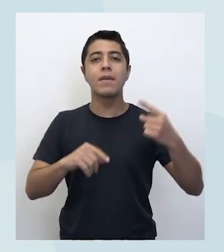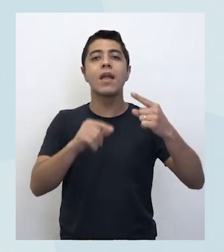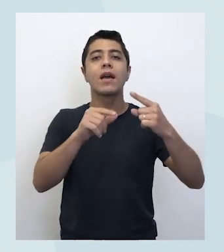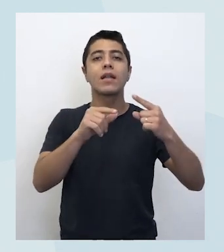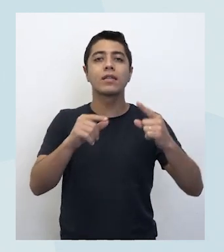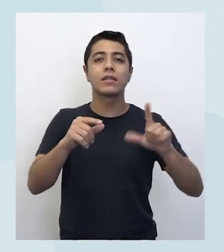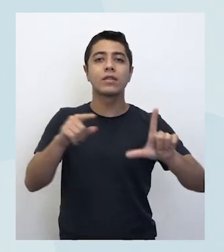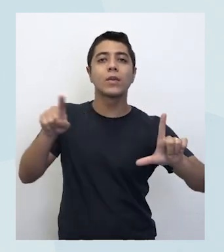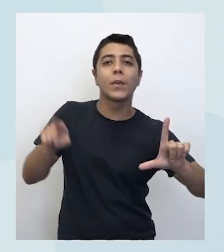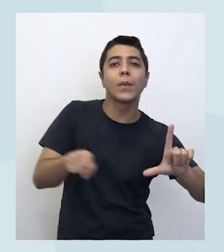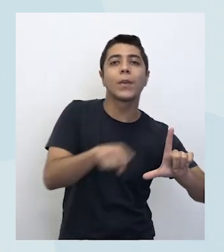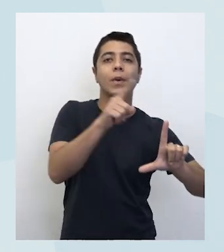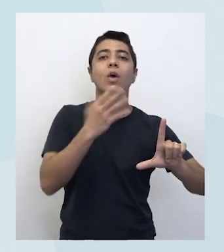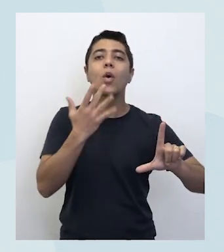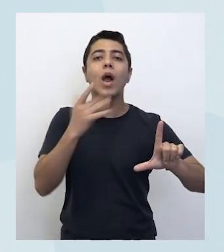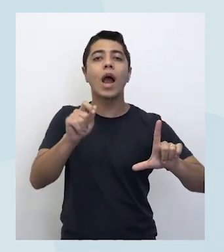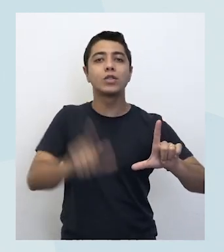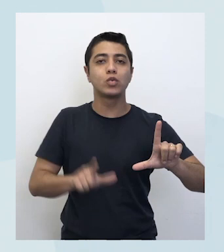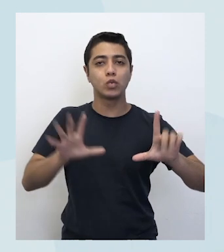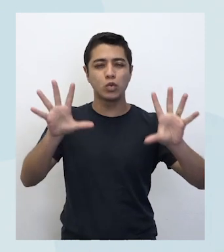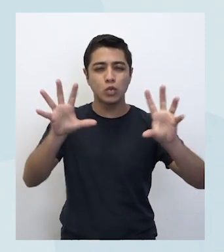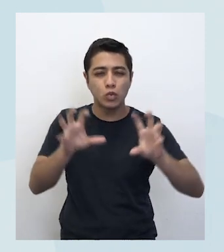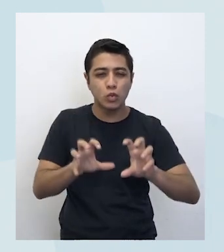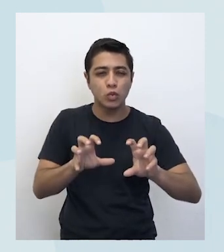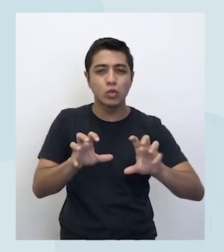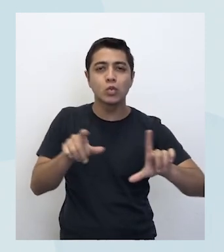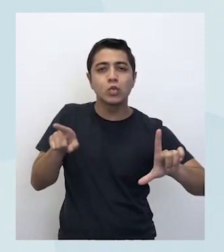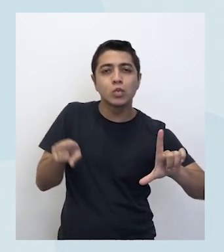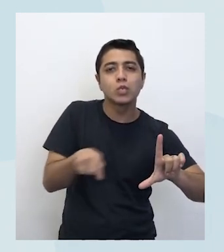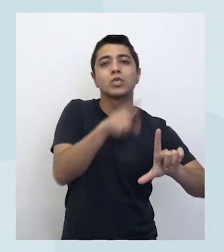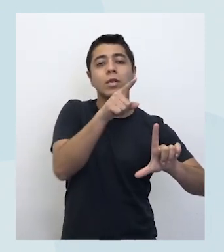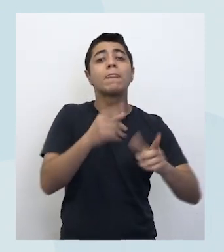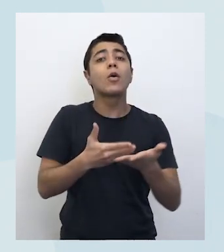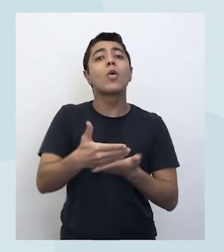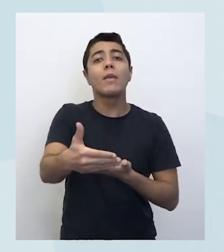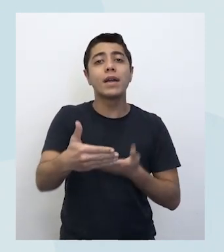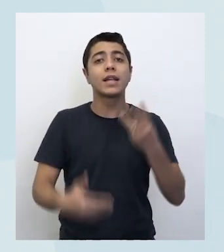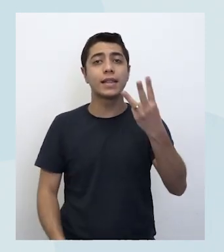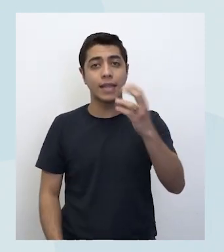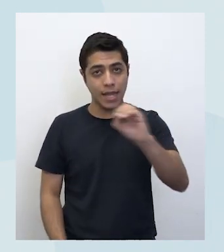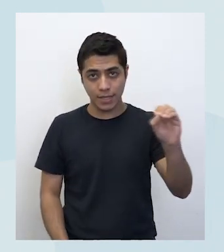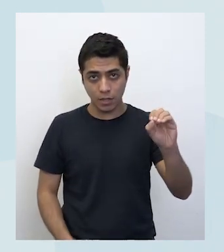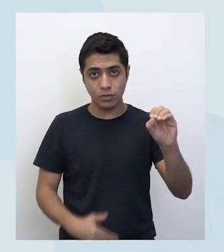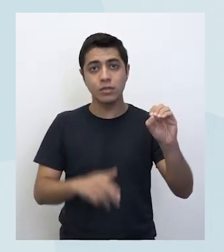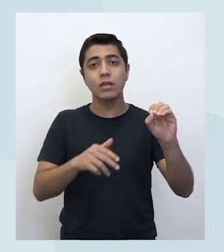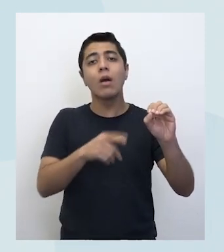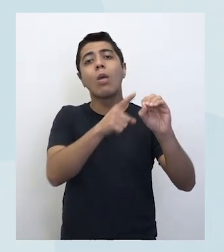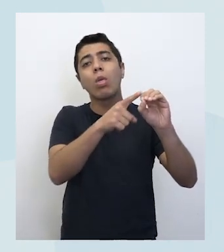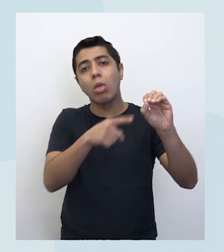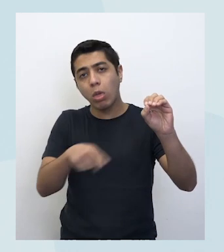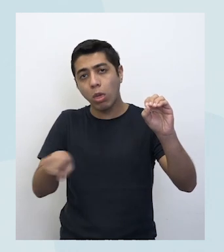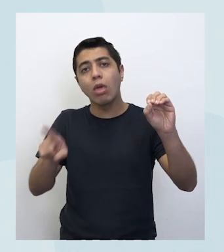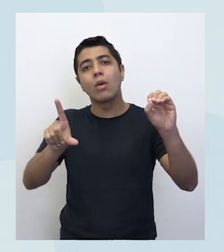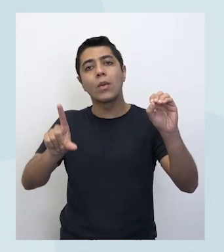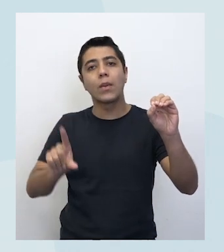escuro. Ele começa no 300 e vai decaindo. Eu chamei essa linha do quê? Do meu reagente A.